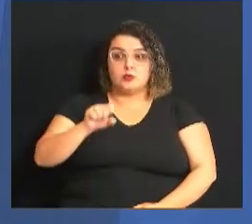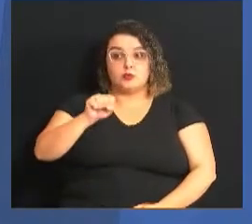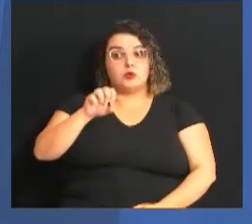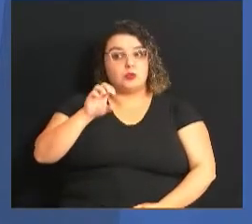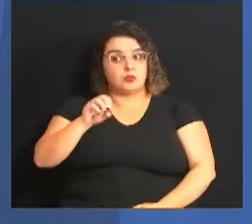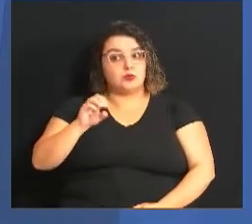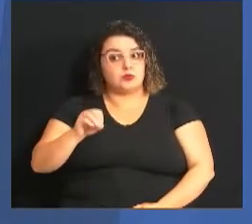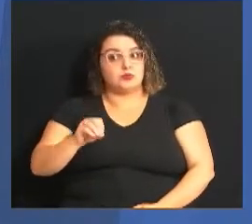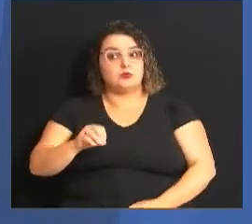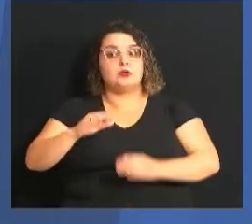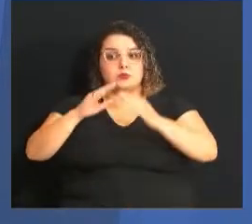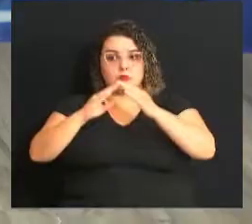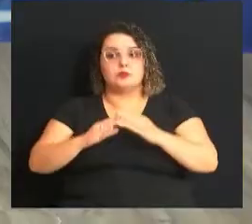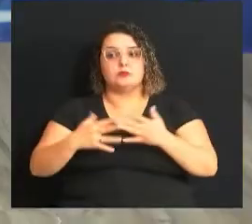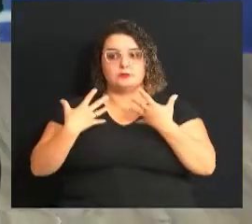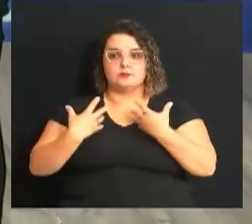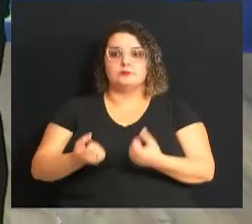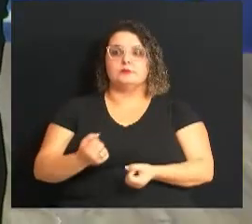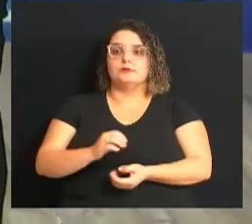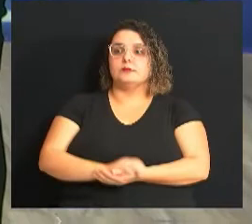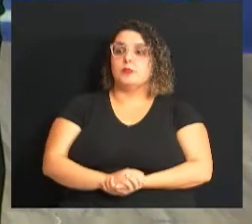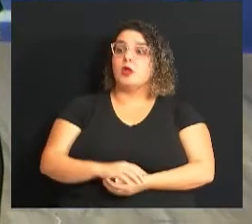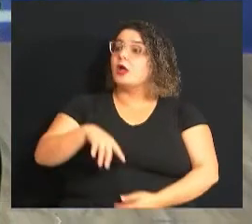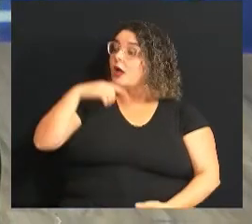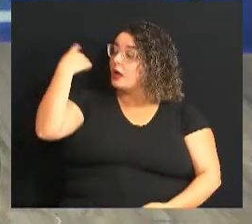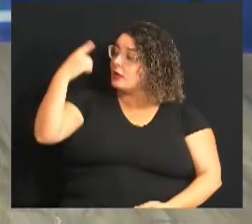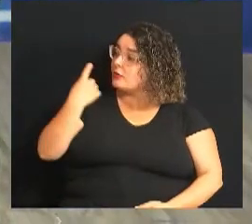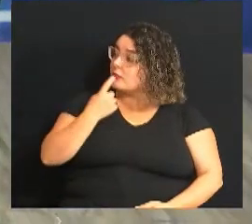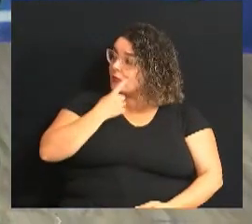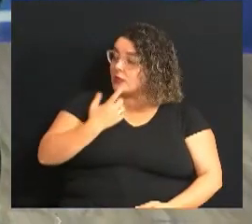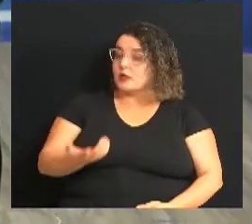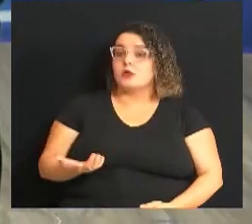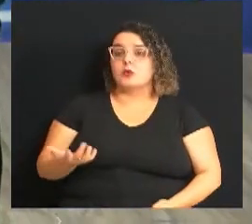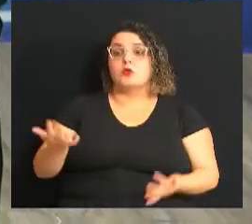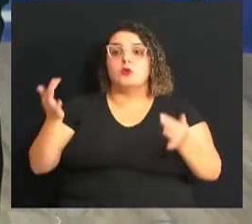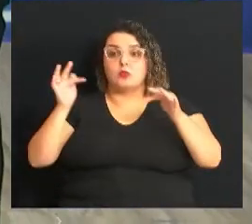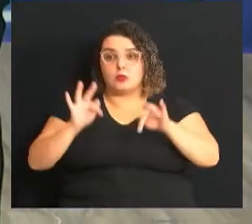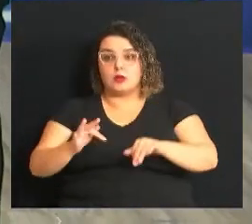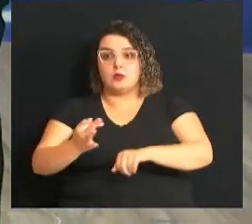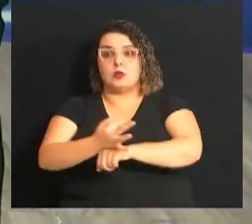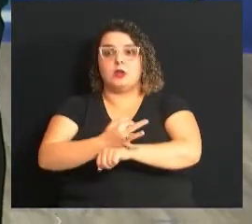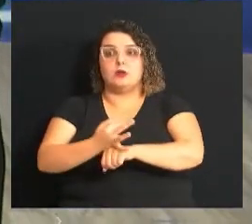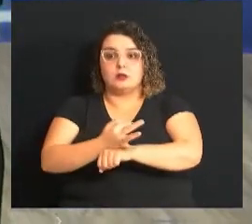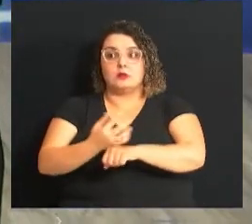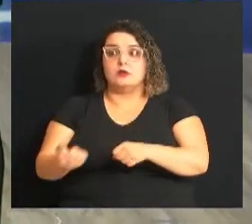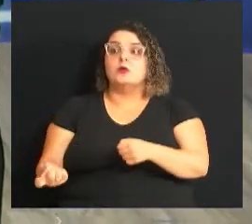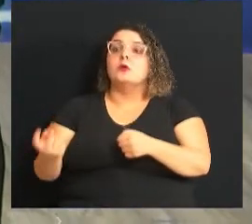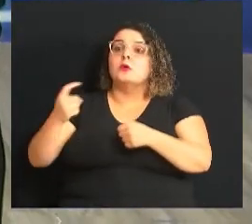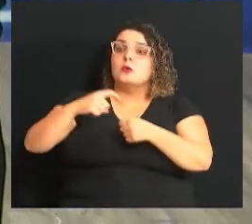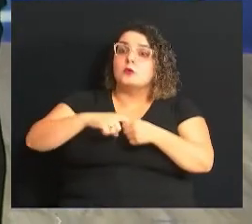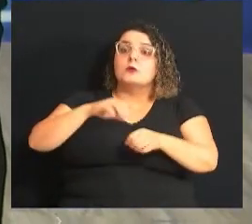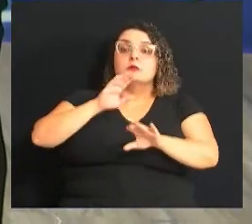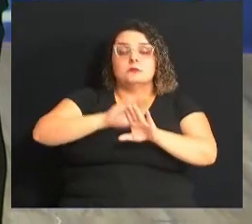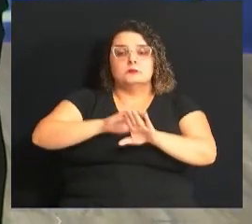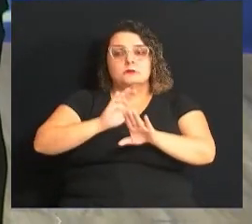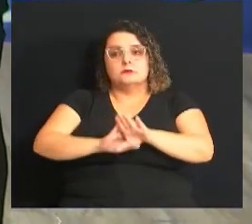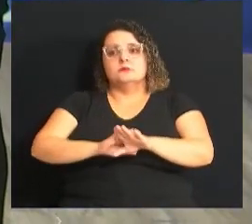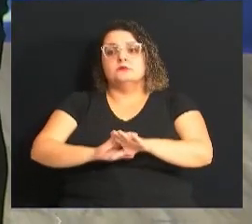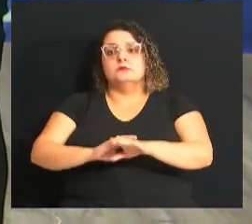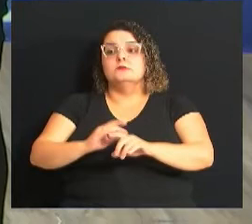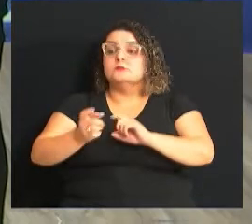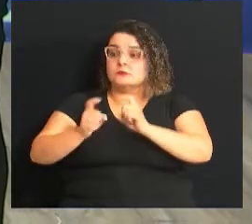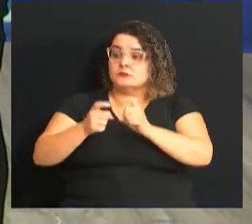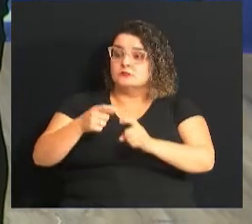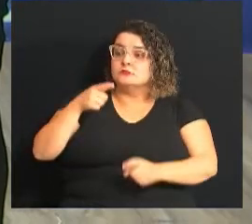serão beneficiados. E Mirna Abreu, com o fim do recesso parlamentar, com a volta das atividades das reuniões,